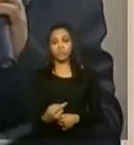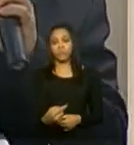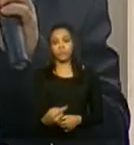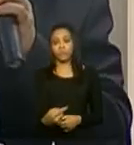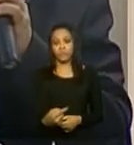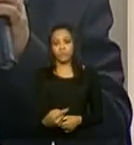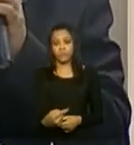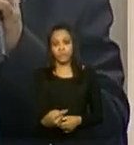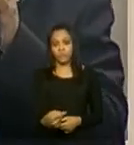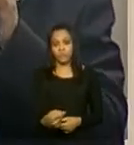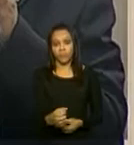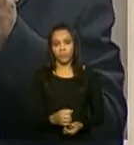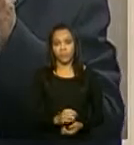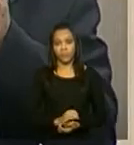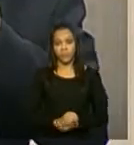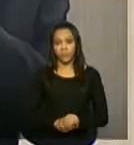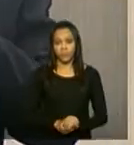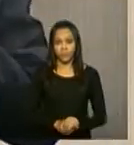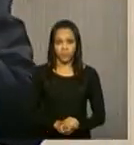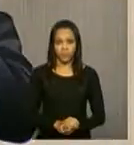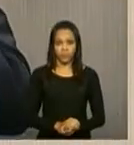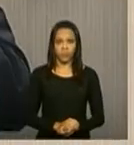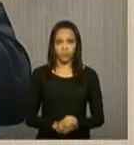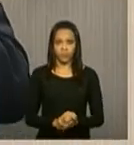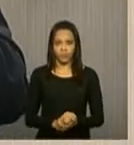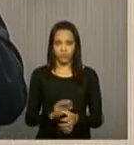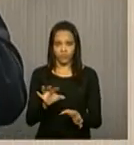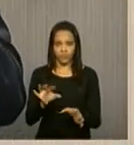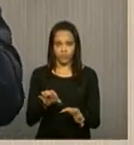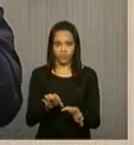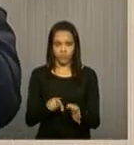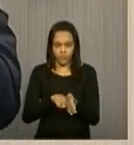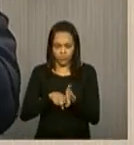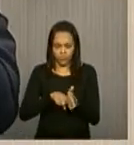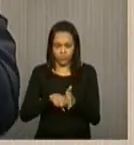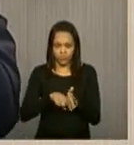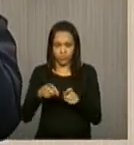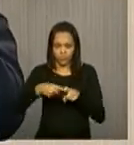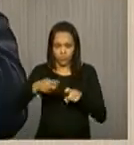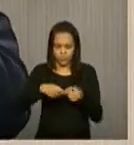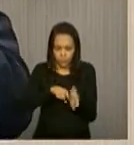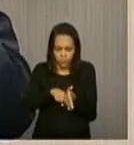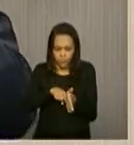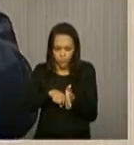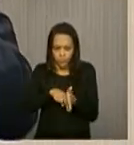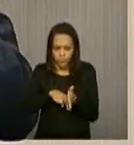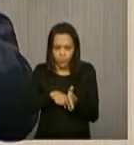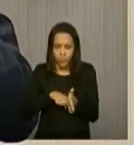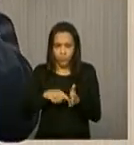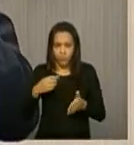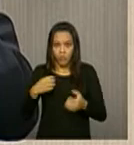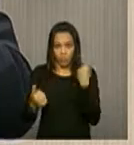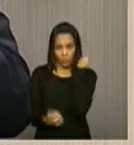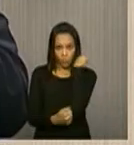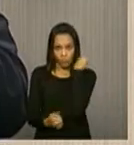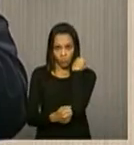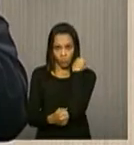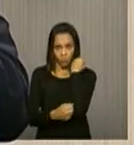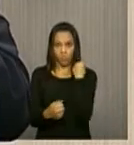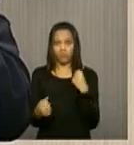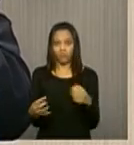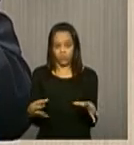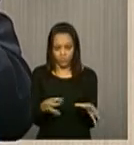após a aaa os exames o o os restos mortais foram reconstituídos